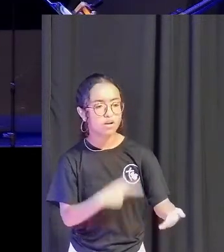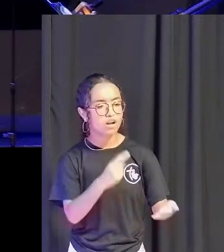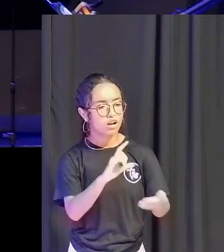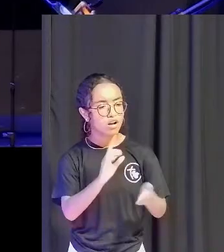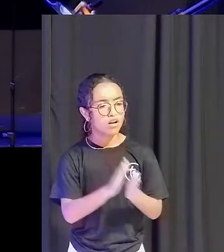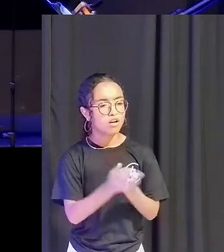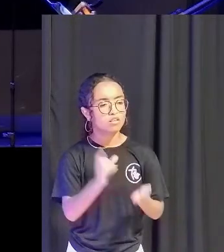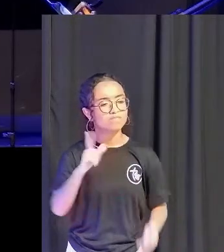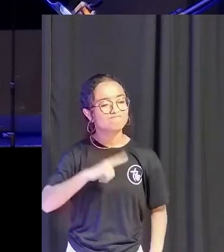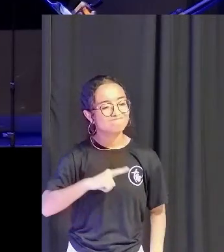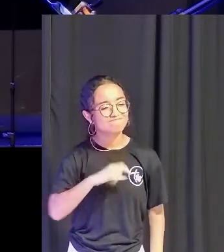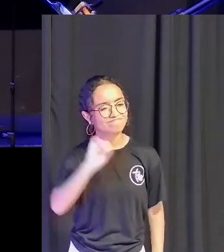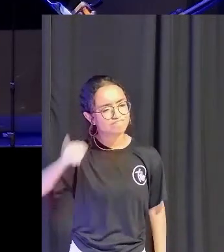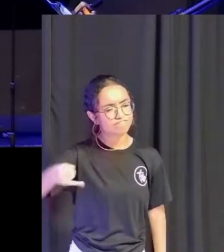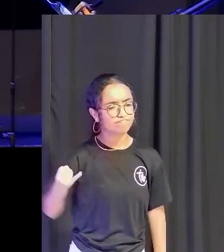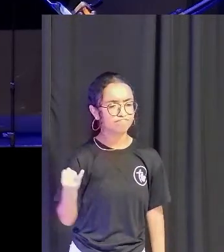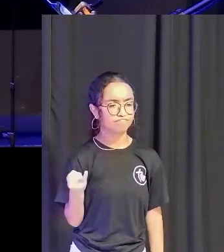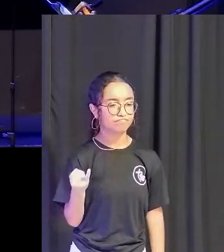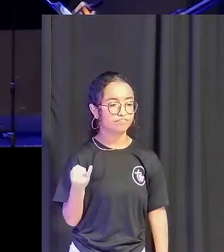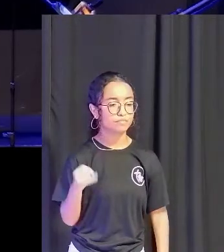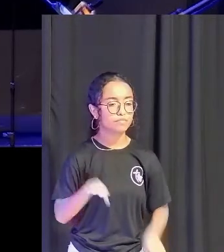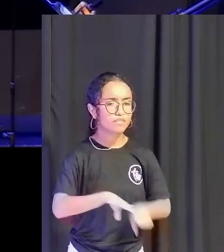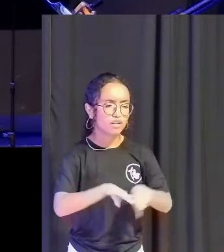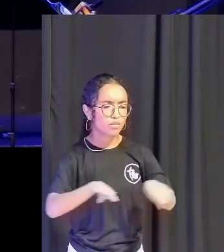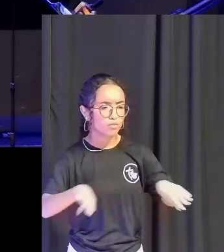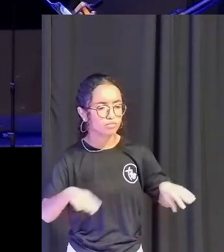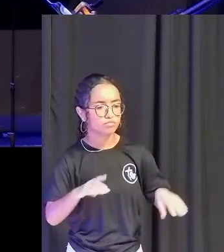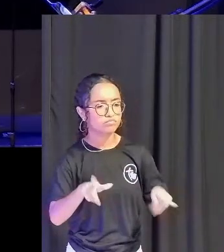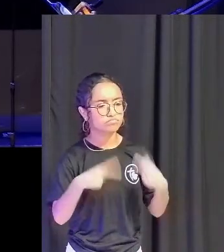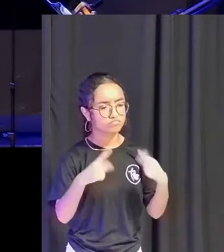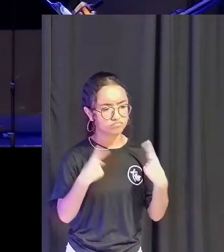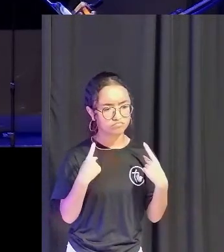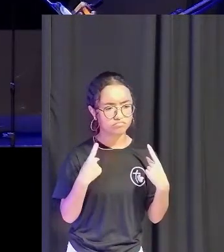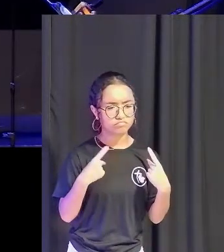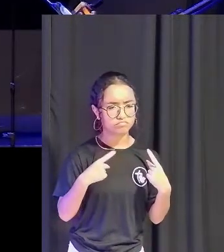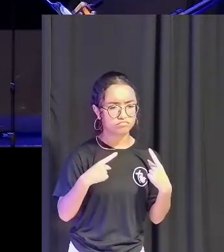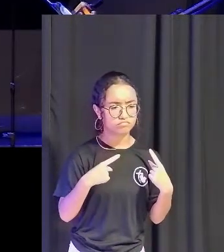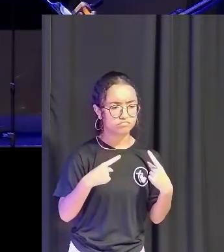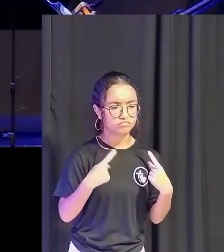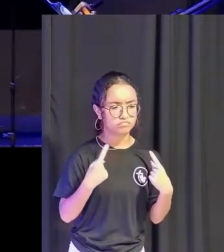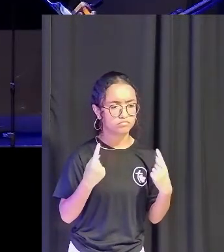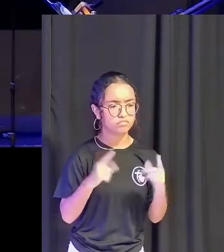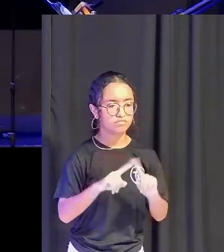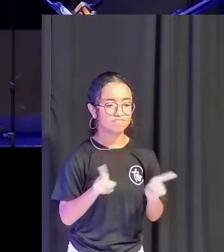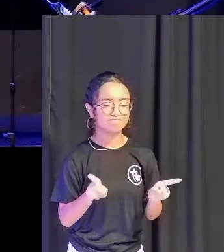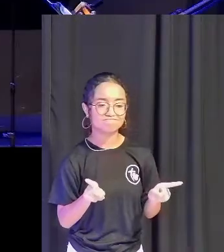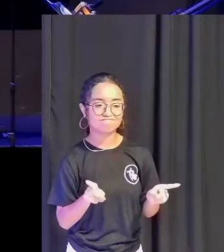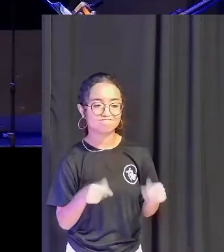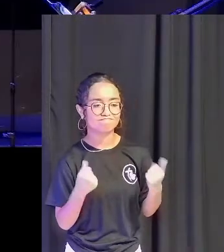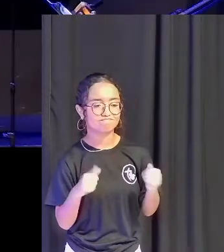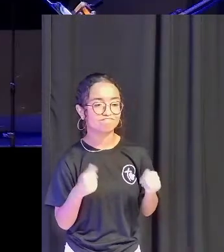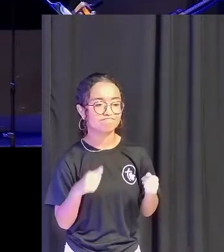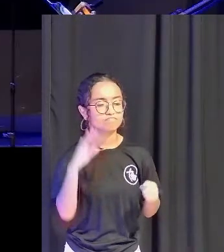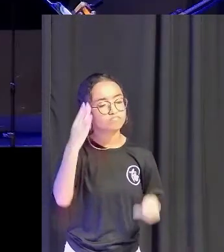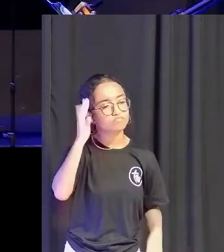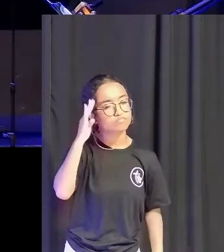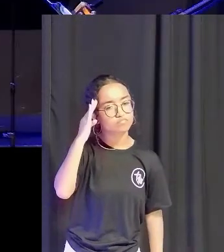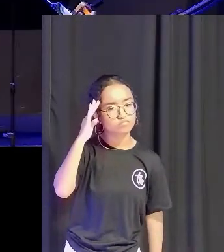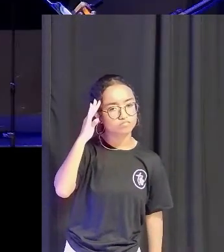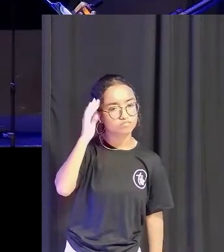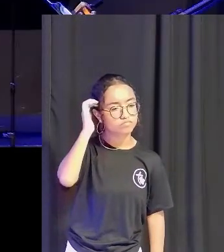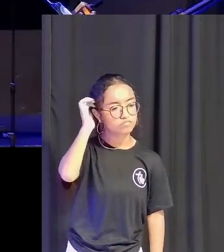levar vocês, nós todos, olhando na nossa vida, reconhecendo onde a gente